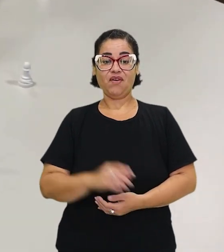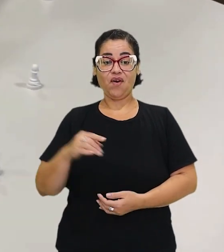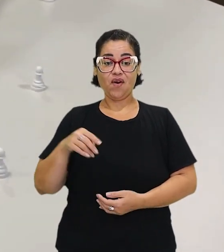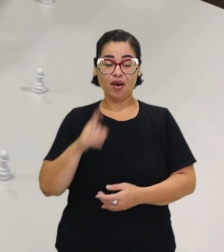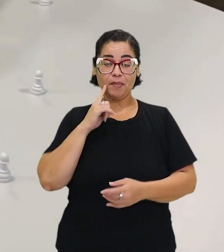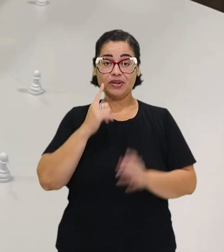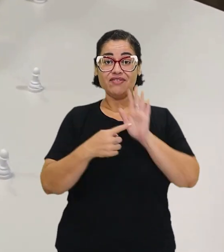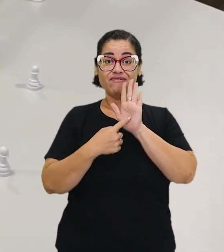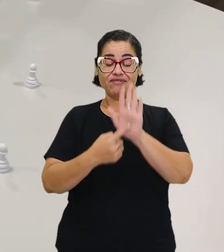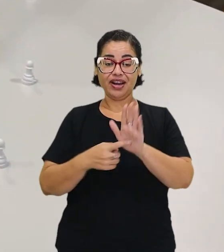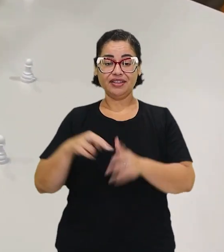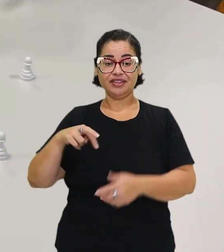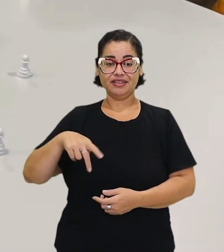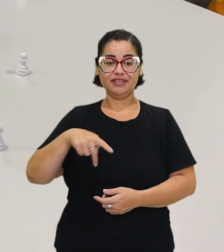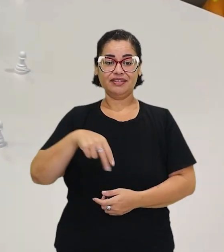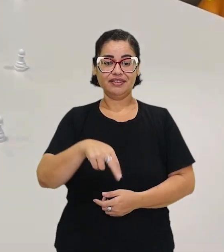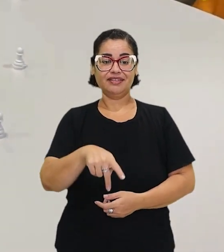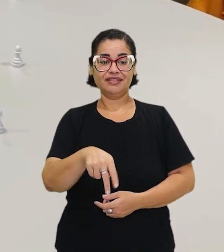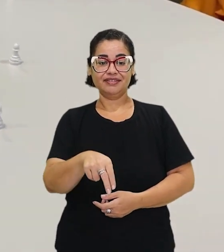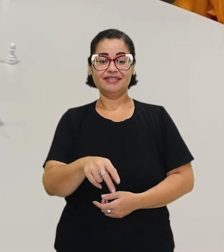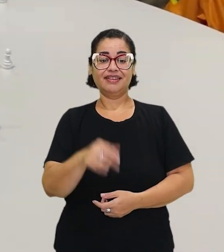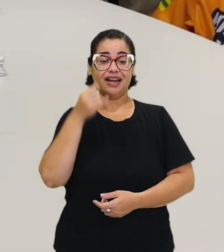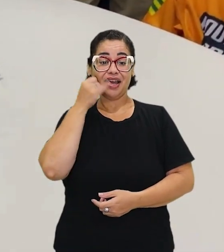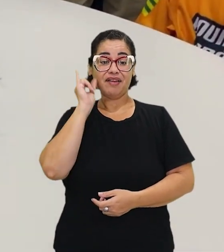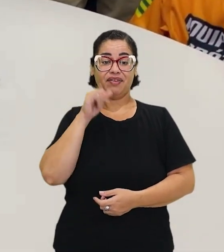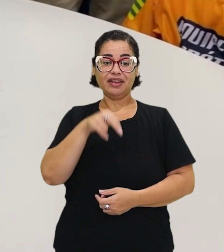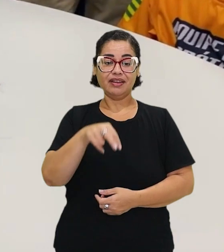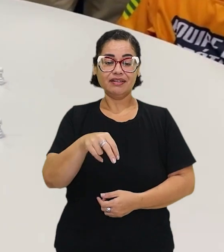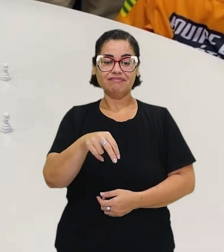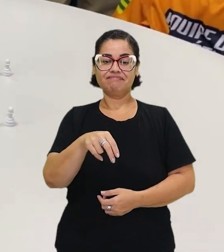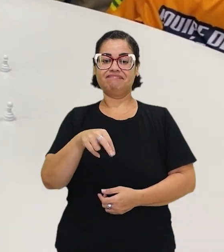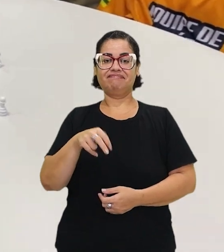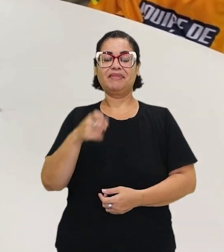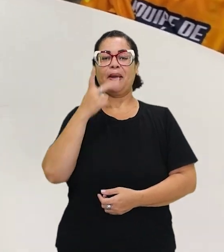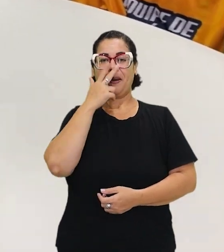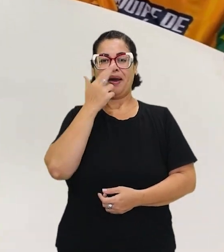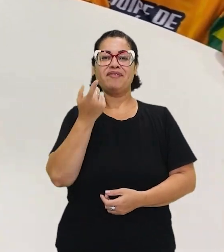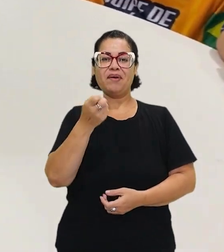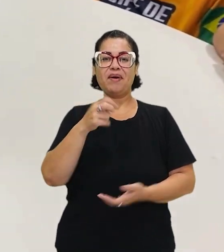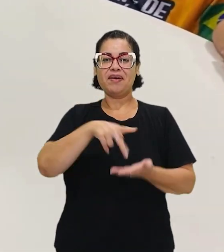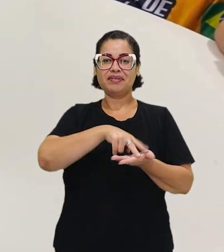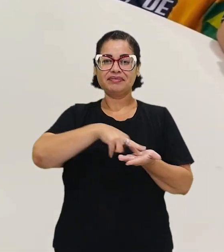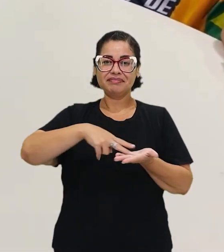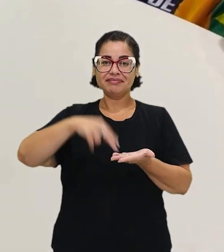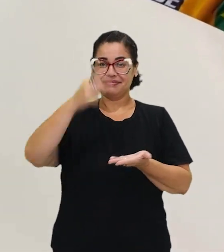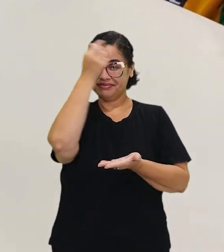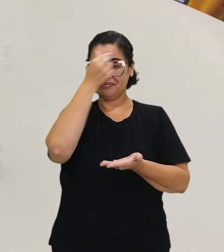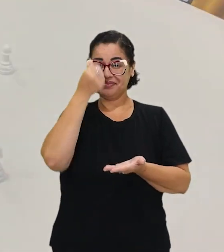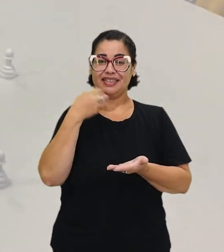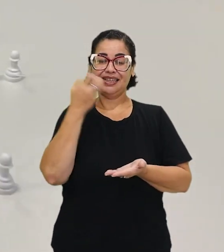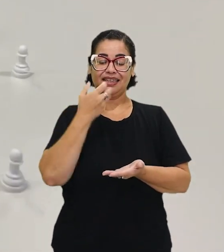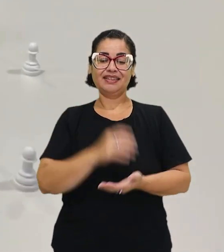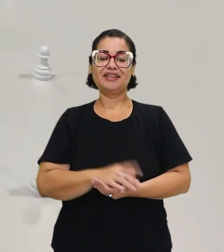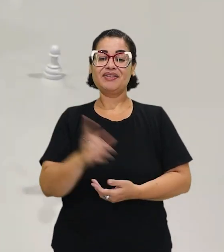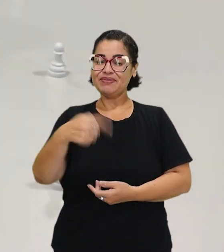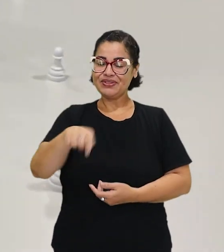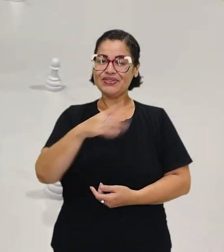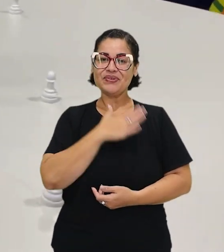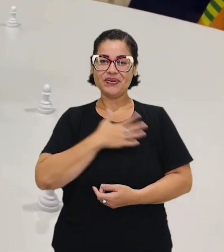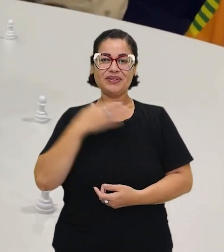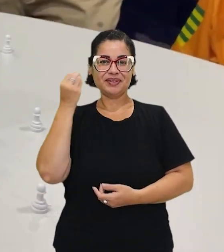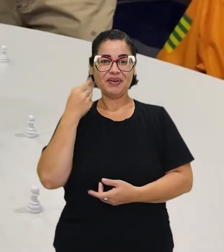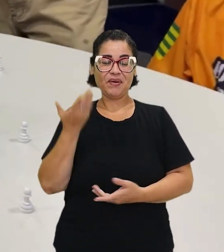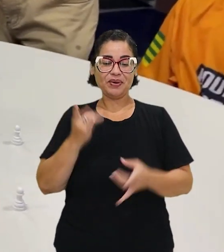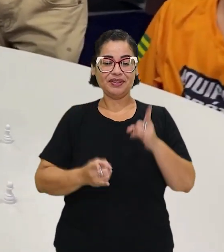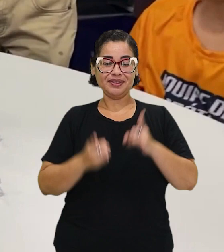poder ver ele trabalhando, ele tá andando. Ele dança igual o Michael Jackson, ele anda, tá bom, pessoal? E aí, meninos, gostaram da oficina